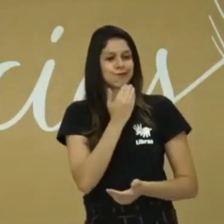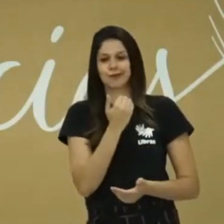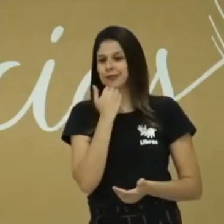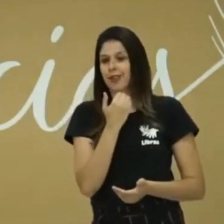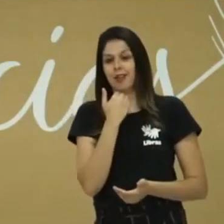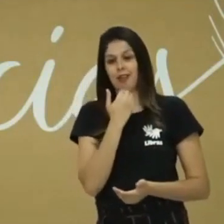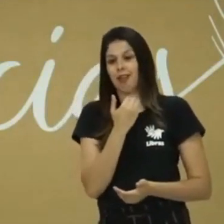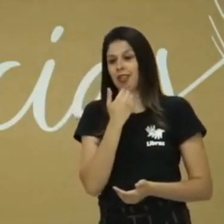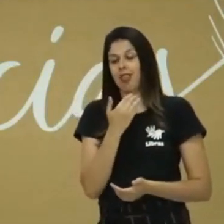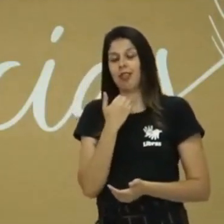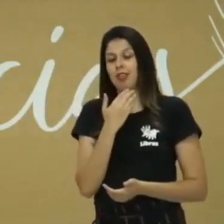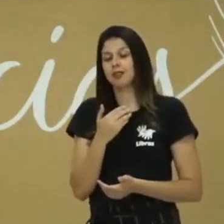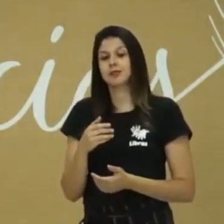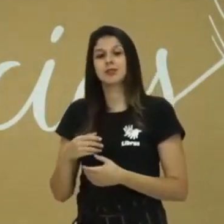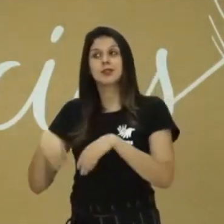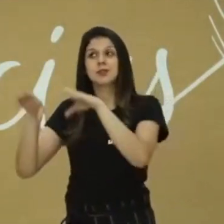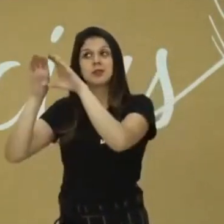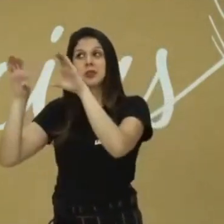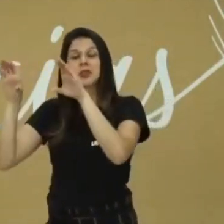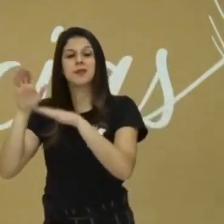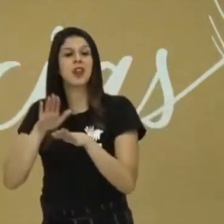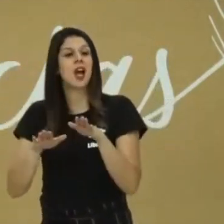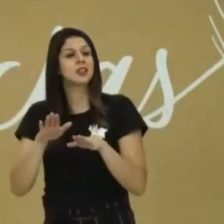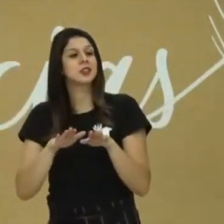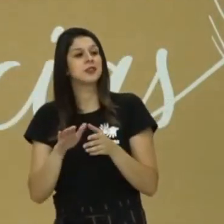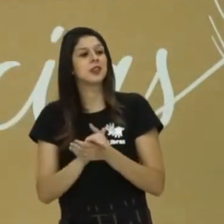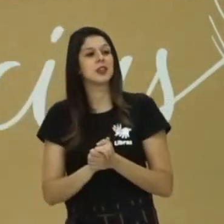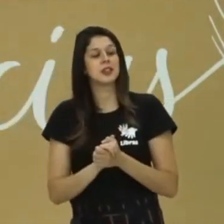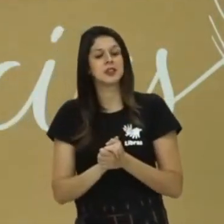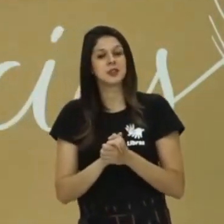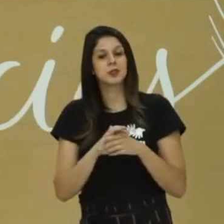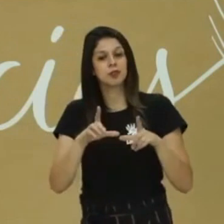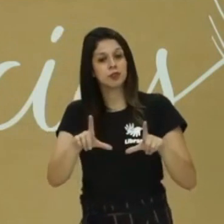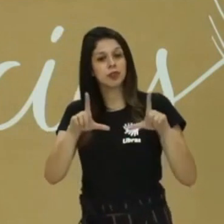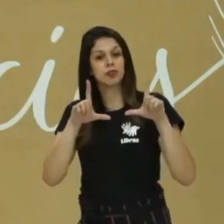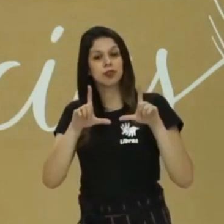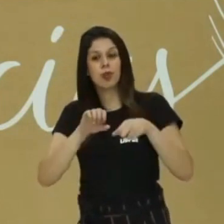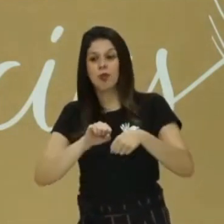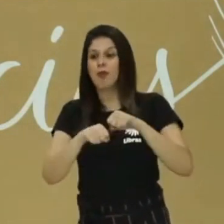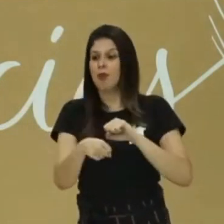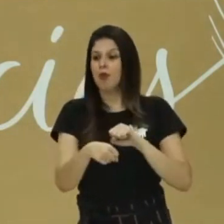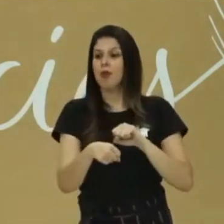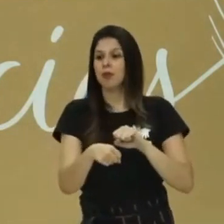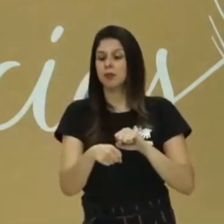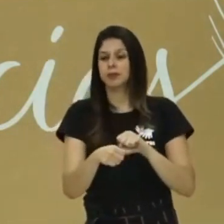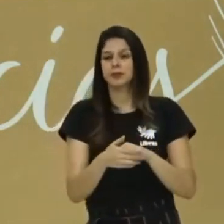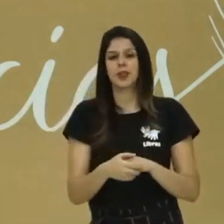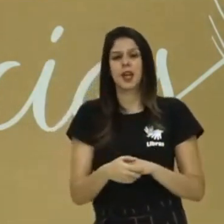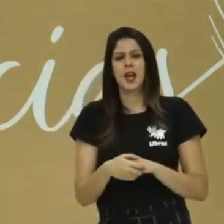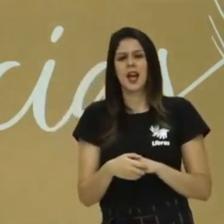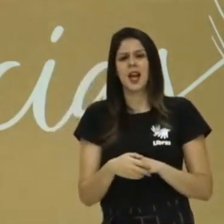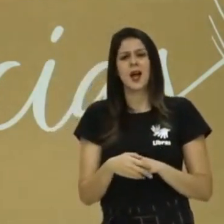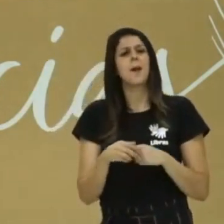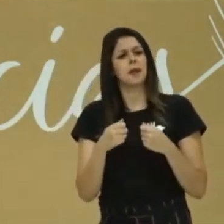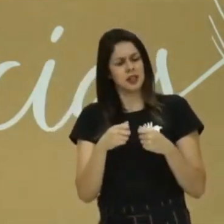eternidade e talvez aquele diploma Não tô dizendo que você não devia ser feito não deveria ter estudado